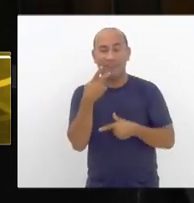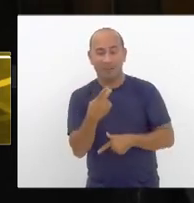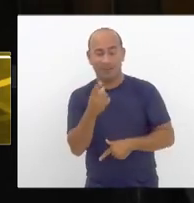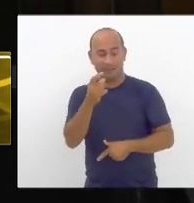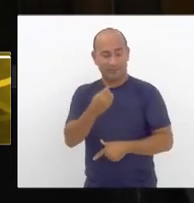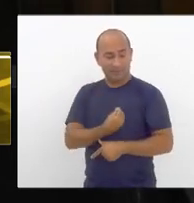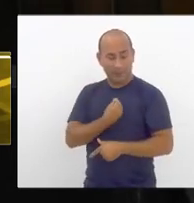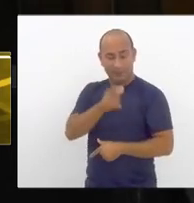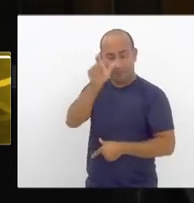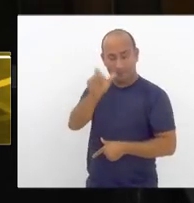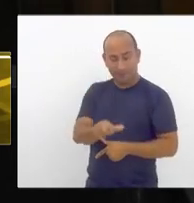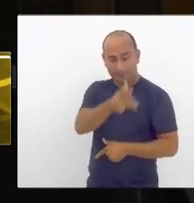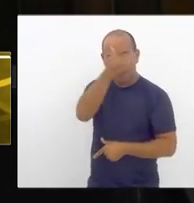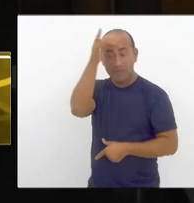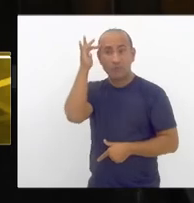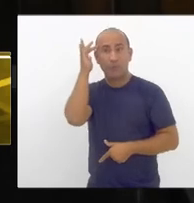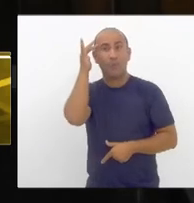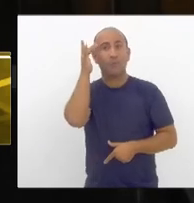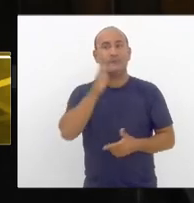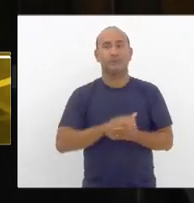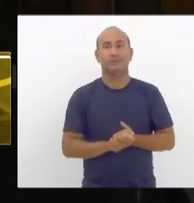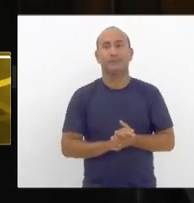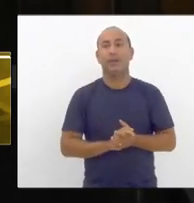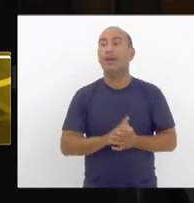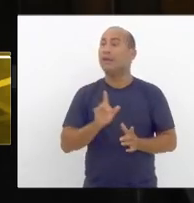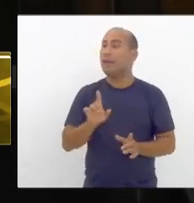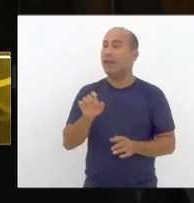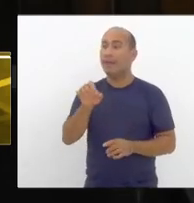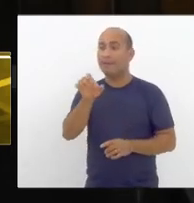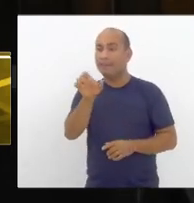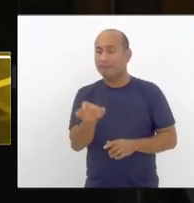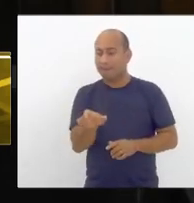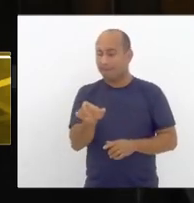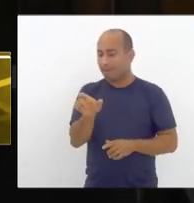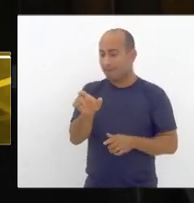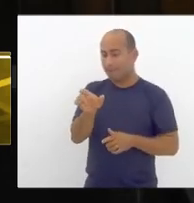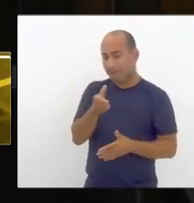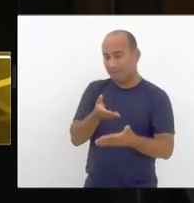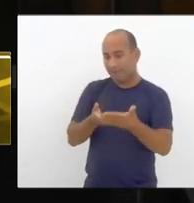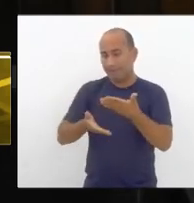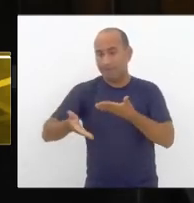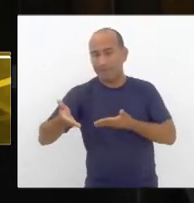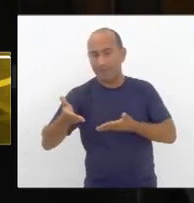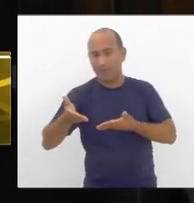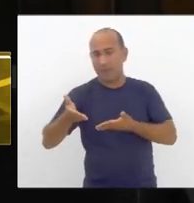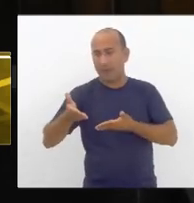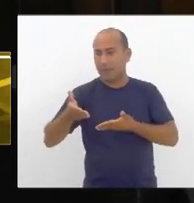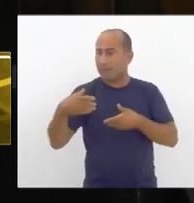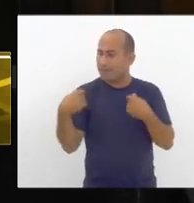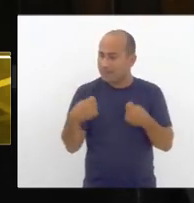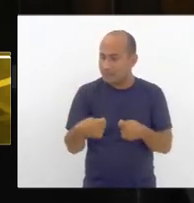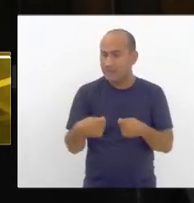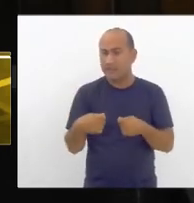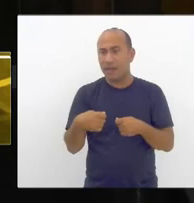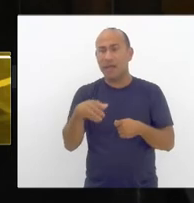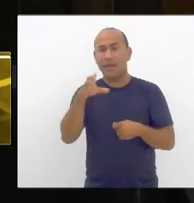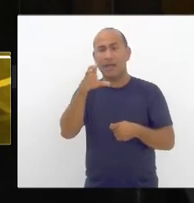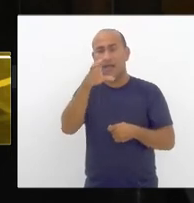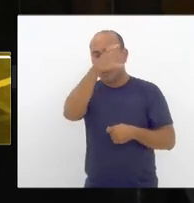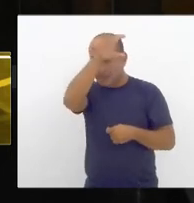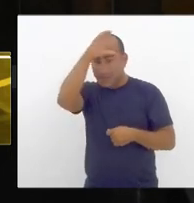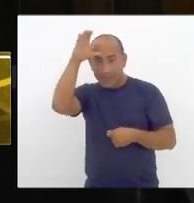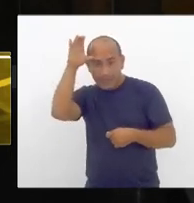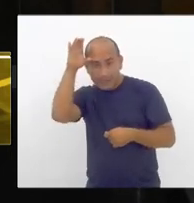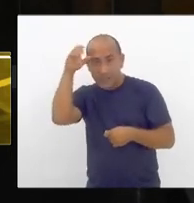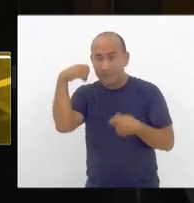o nosso negócio né É um negócio de pessoas para pessoas ele não existe sempre quem é cliente e ele não existe